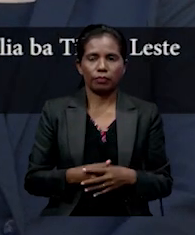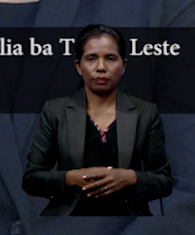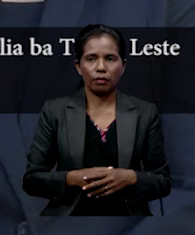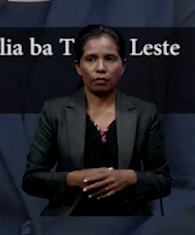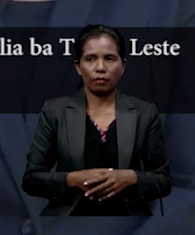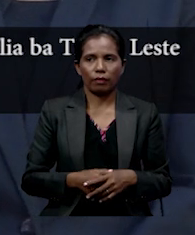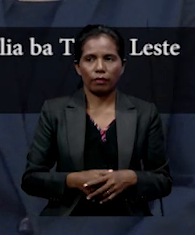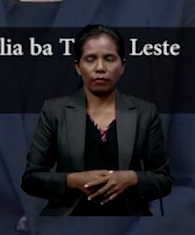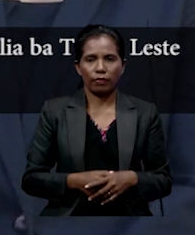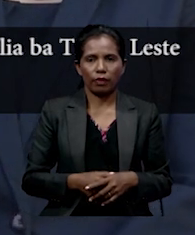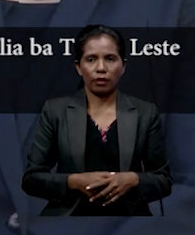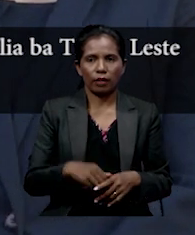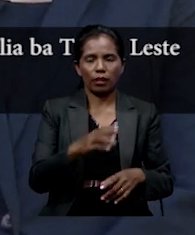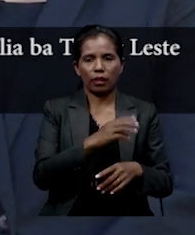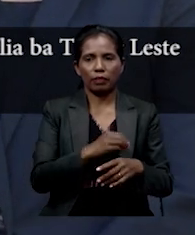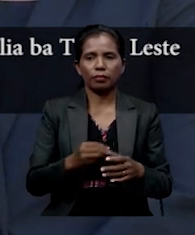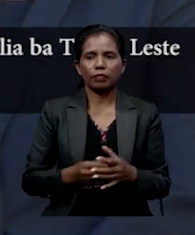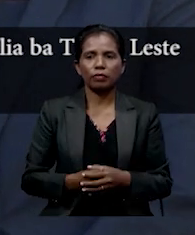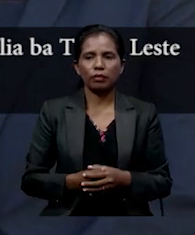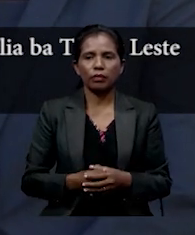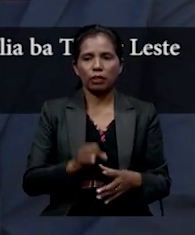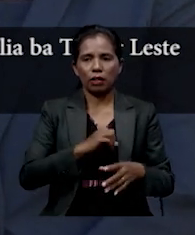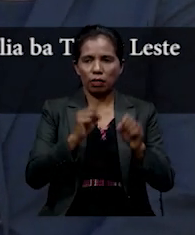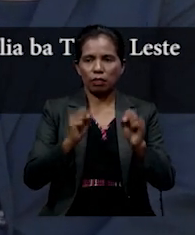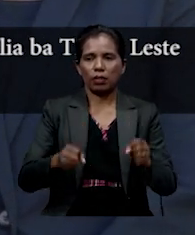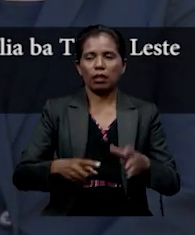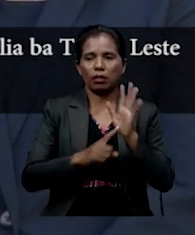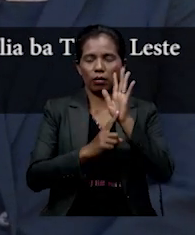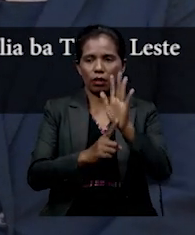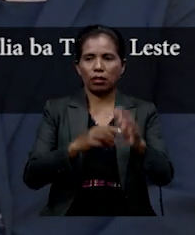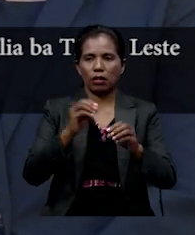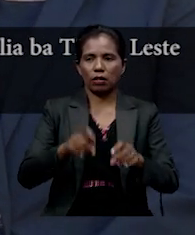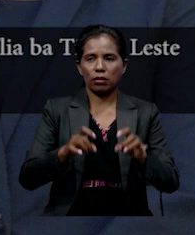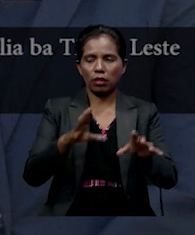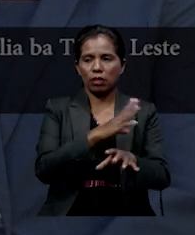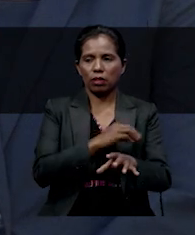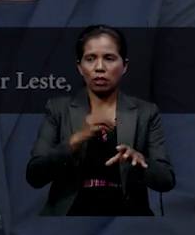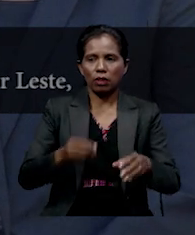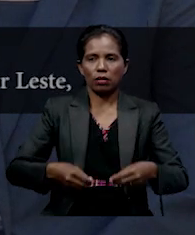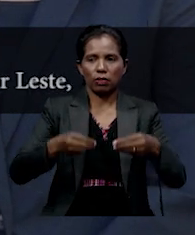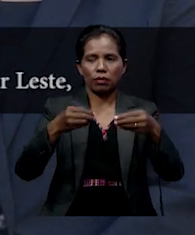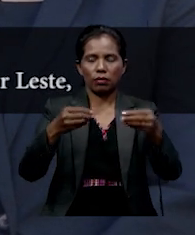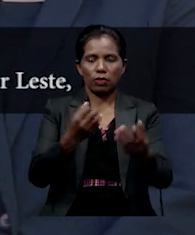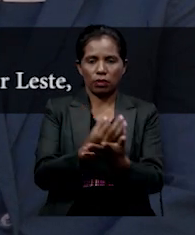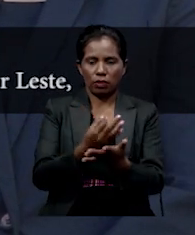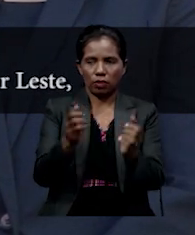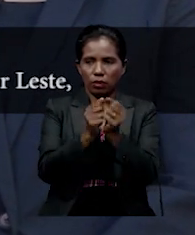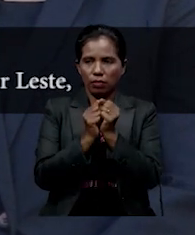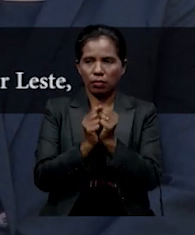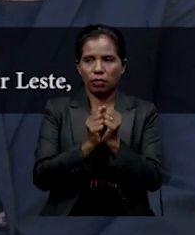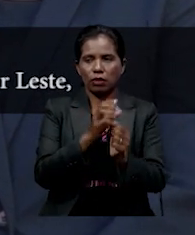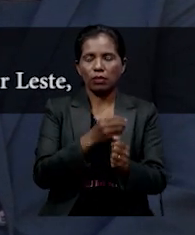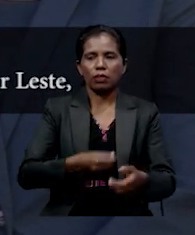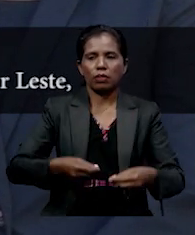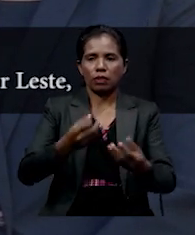will be providing an additional $20 million from our COVID response package to Timor-Leste. Funds to be provided as budget